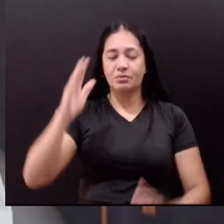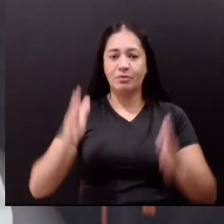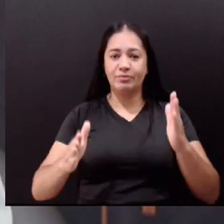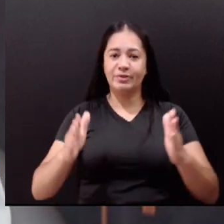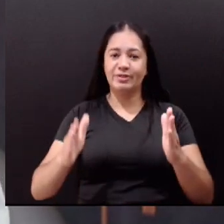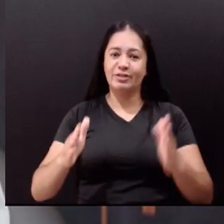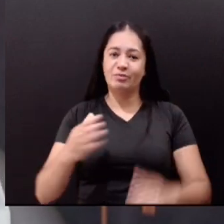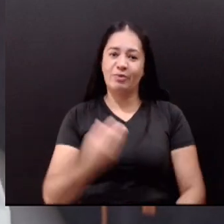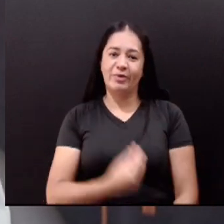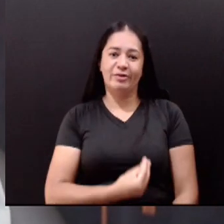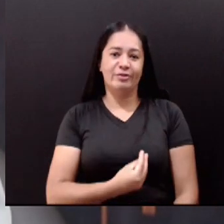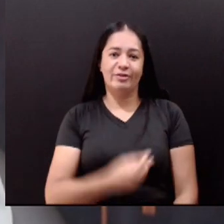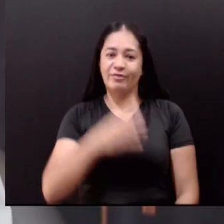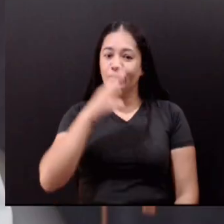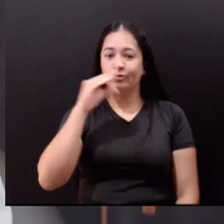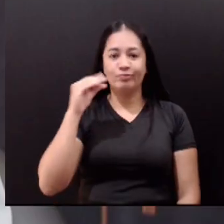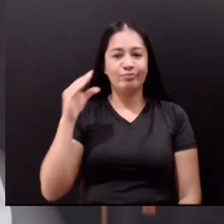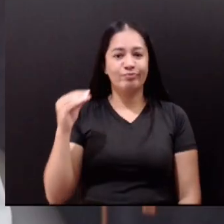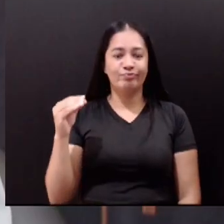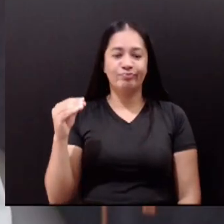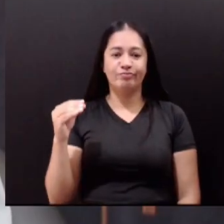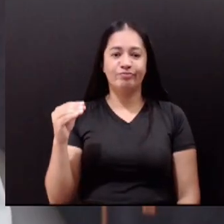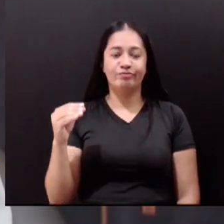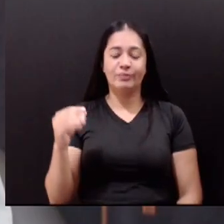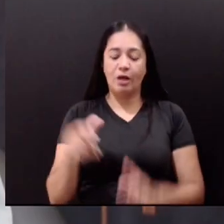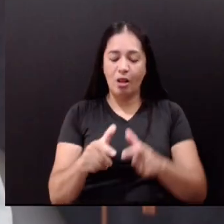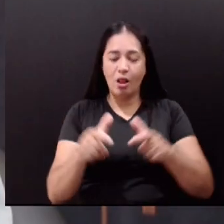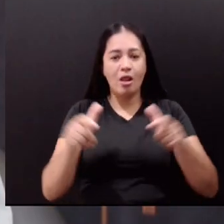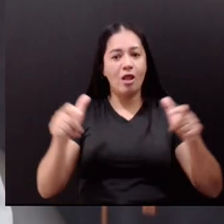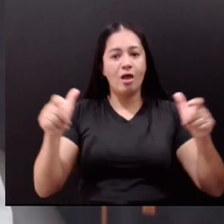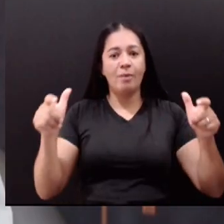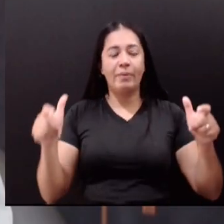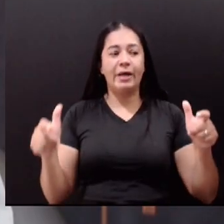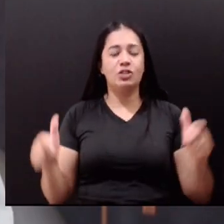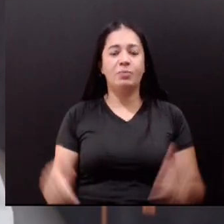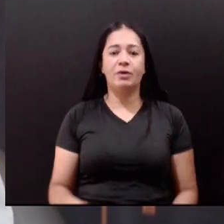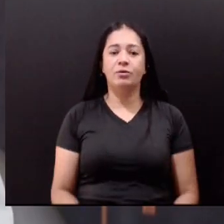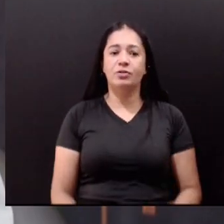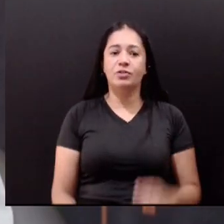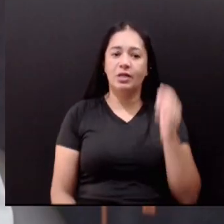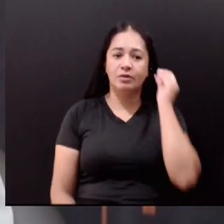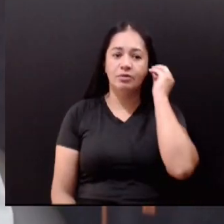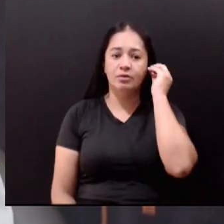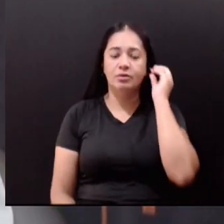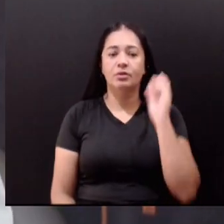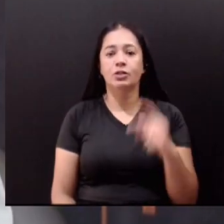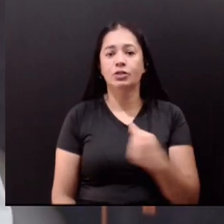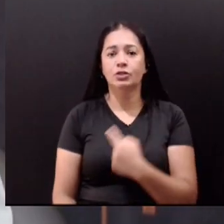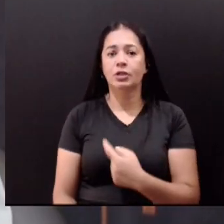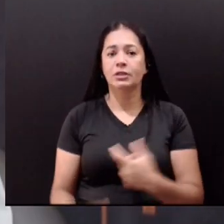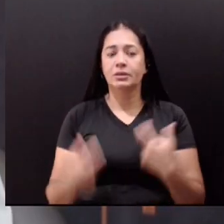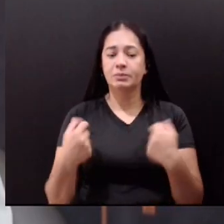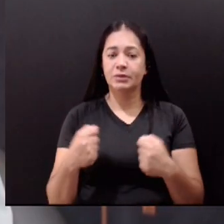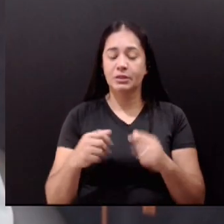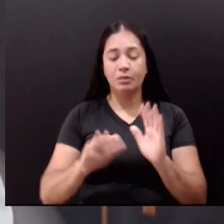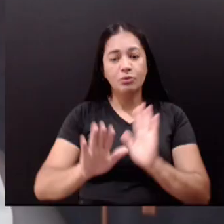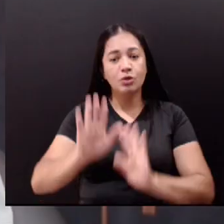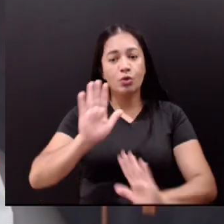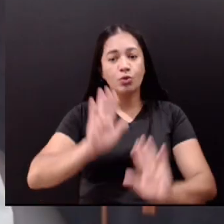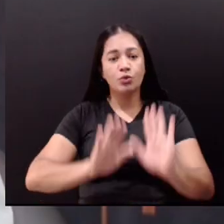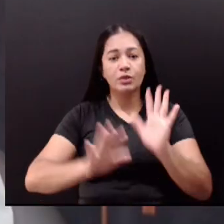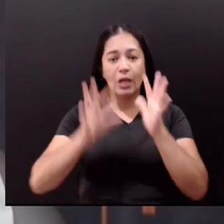aumento, muito grande. Então a gente precisa ter um olhar, cuidadoso, criterioso, atento e amoroso em relação a